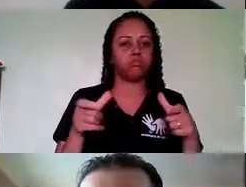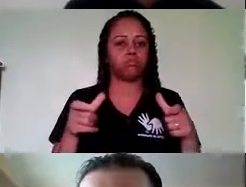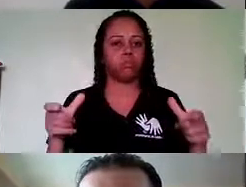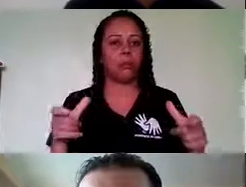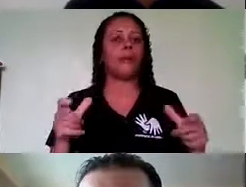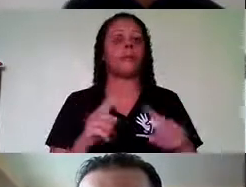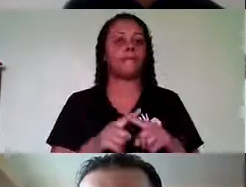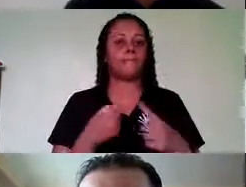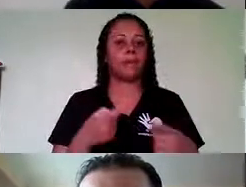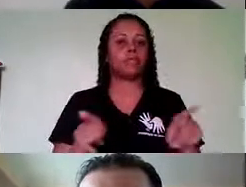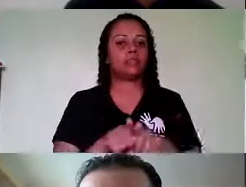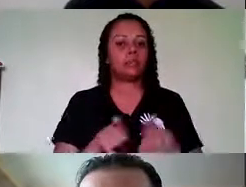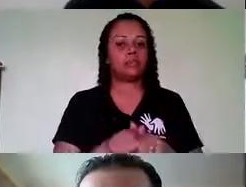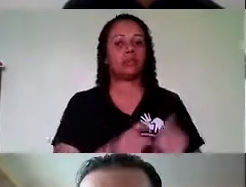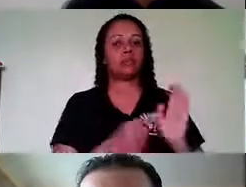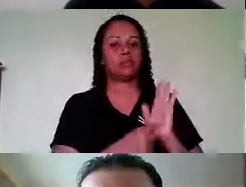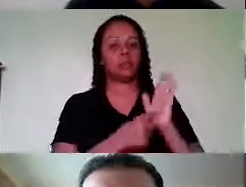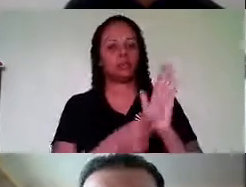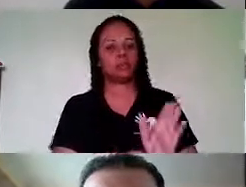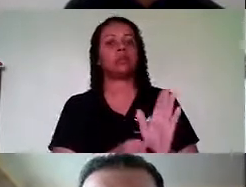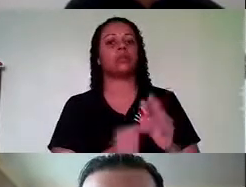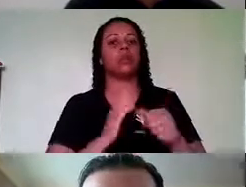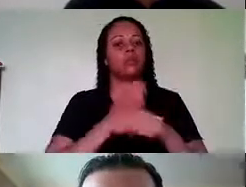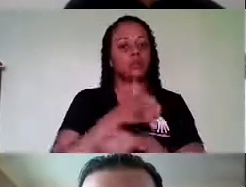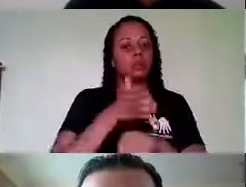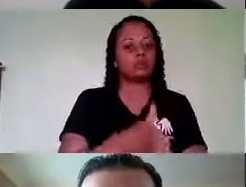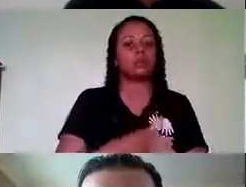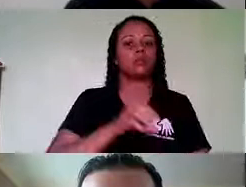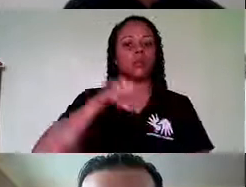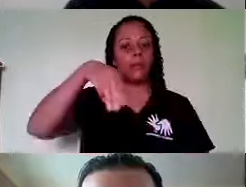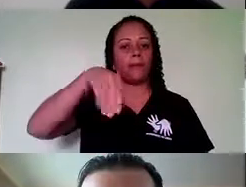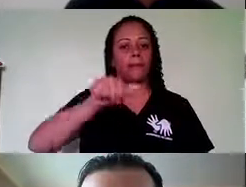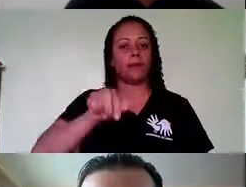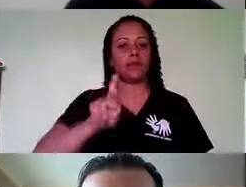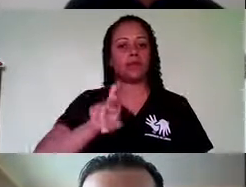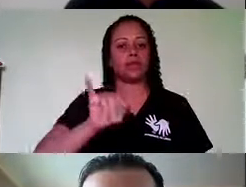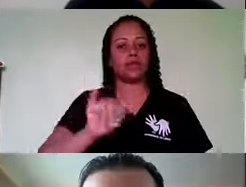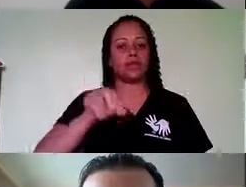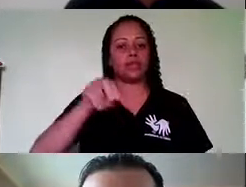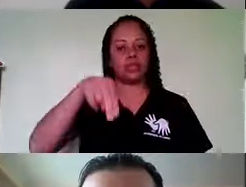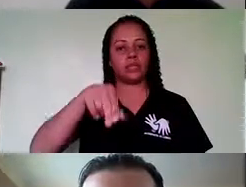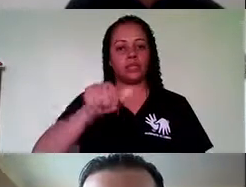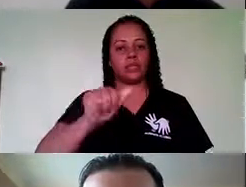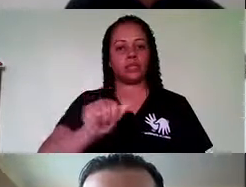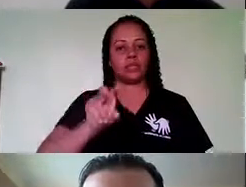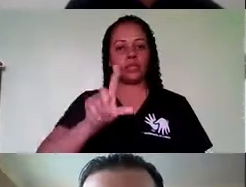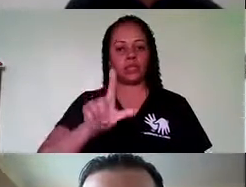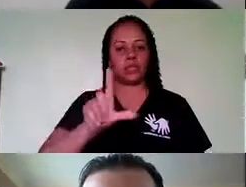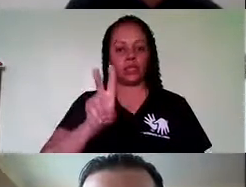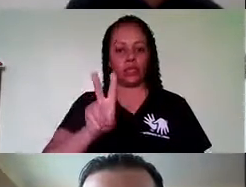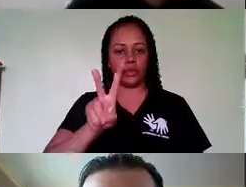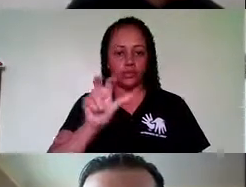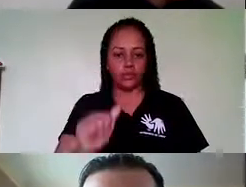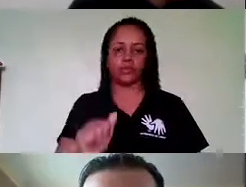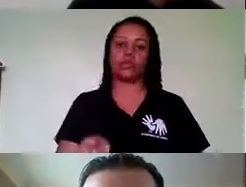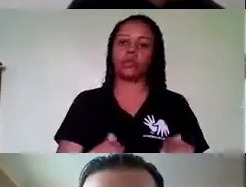da participação da própria Marinalva e da Maria de Fátima, do Coexistir Sincovaga, né, além de várias outras pessoas aqui presentes que